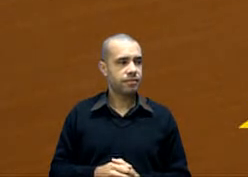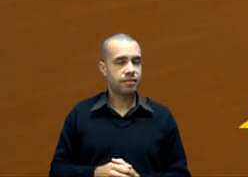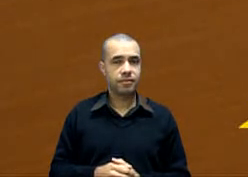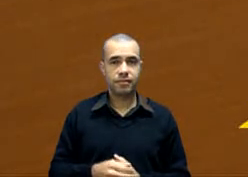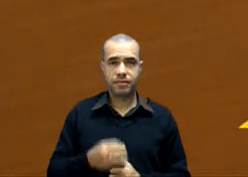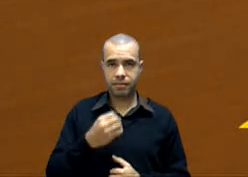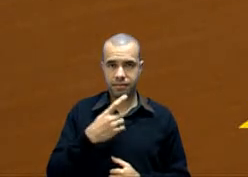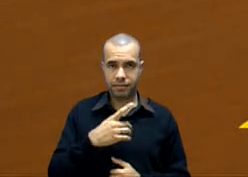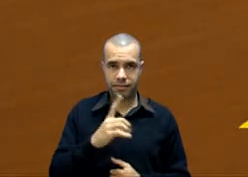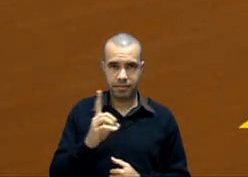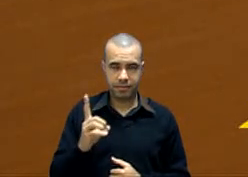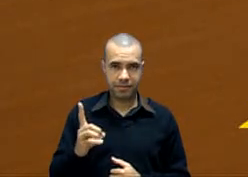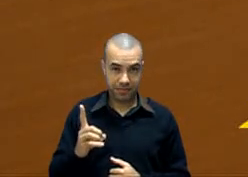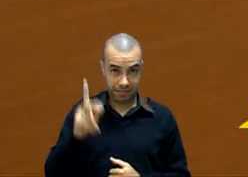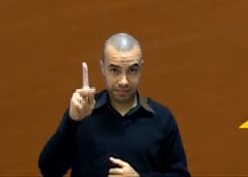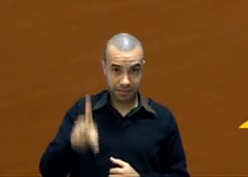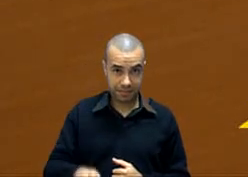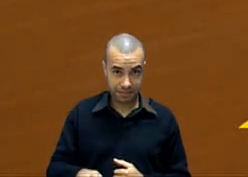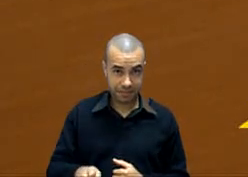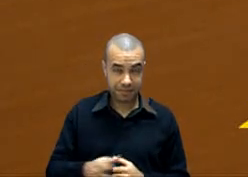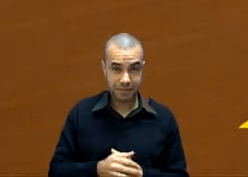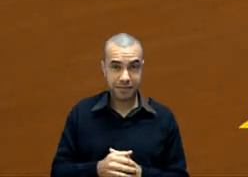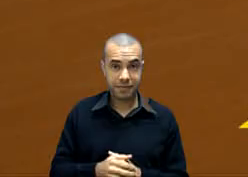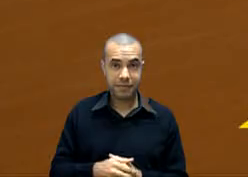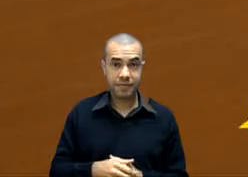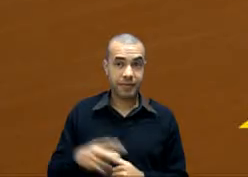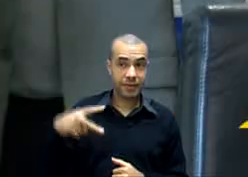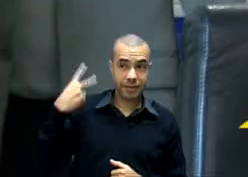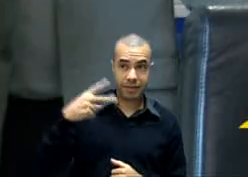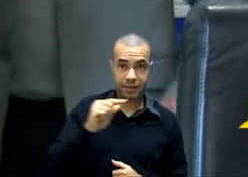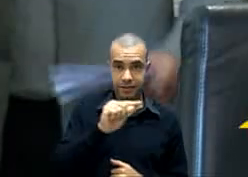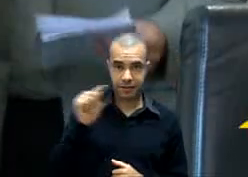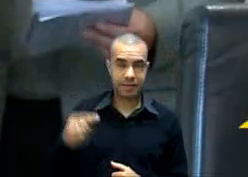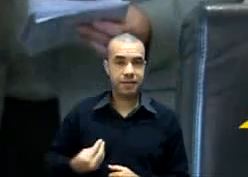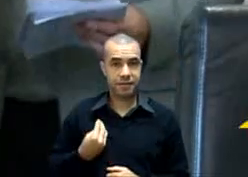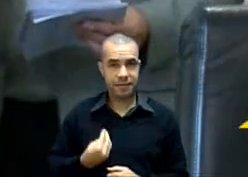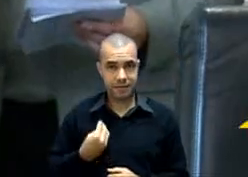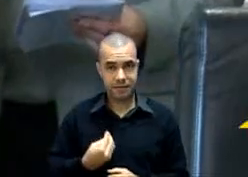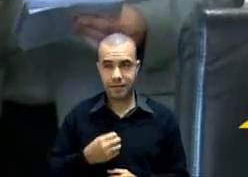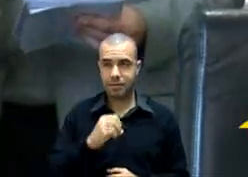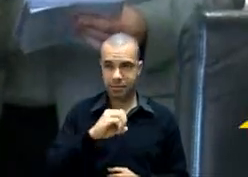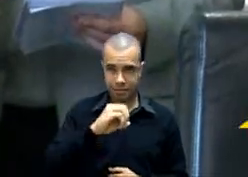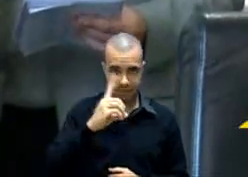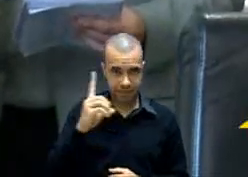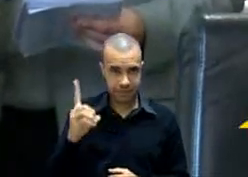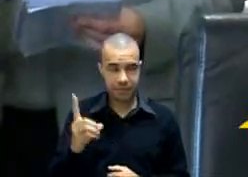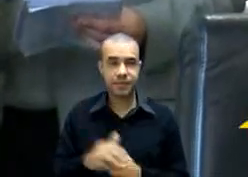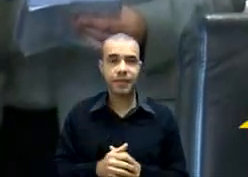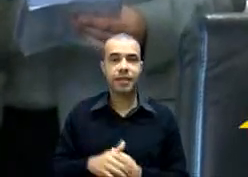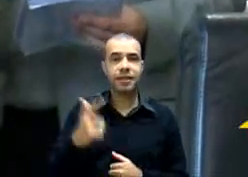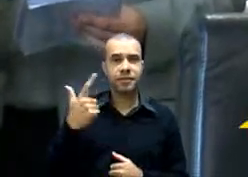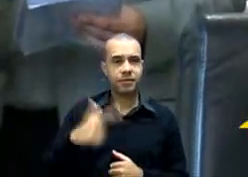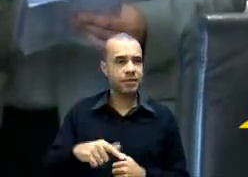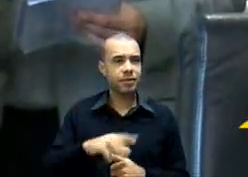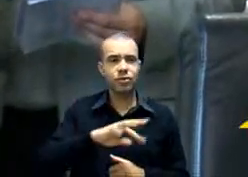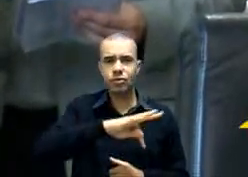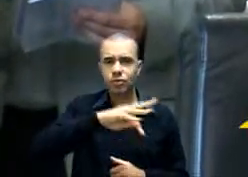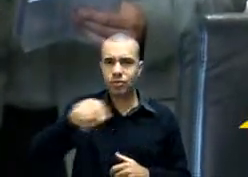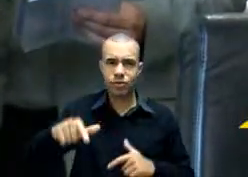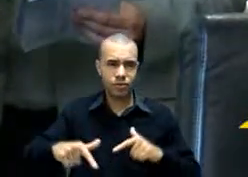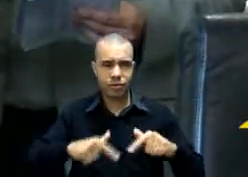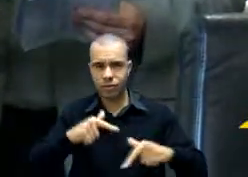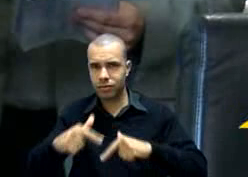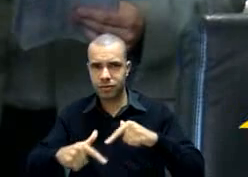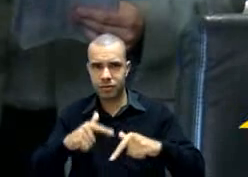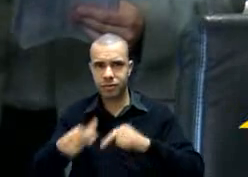Bom dia, senhor presidente. Meu bom dia, senhores vereadores e vereadoras. Bom dia a toda a equipe técnica